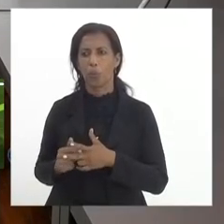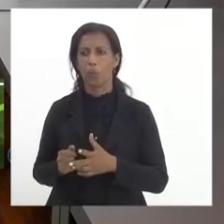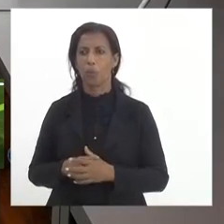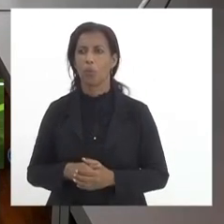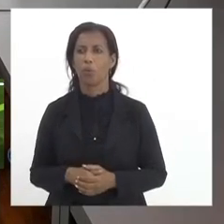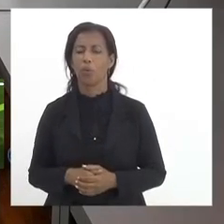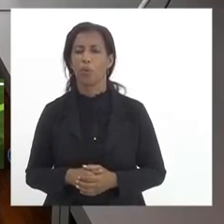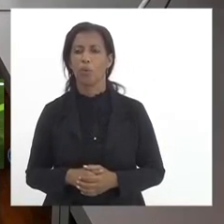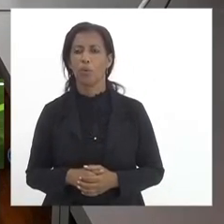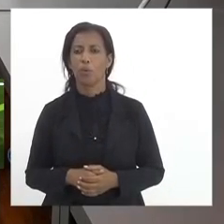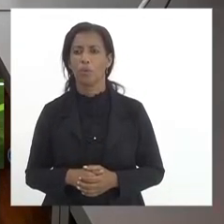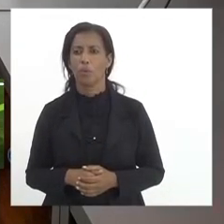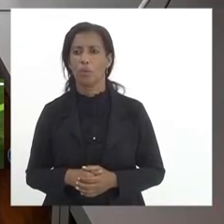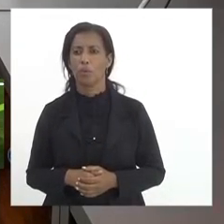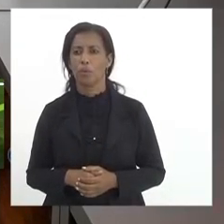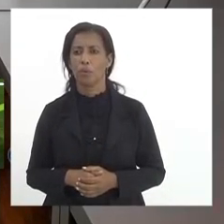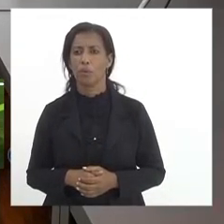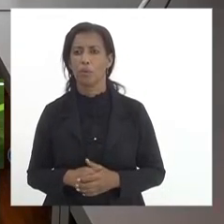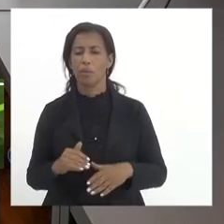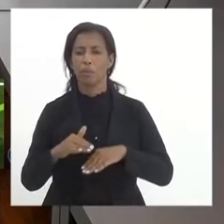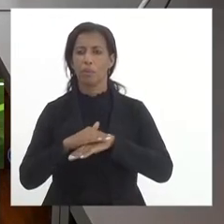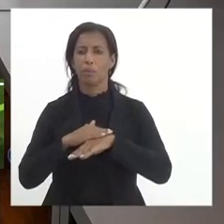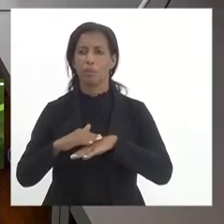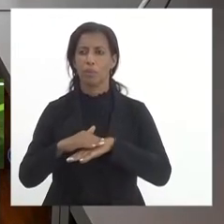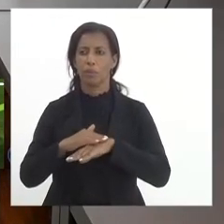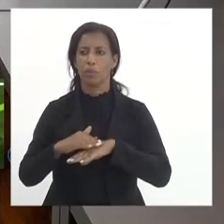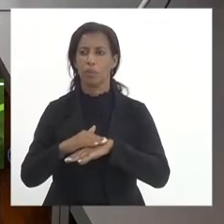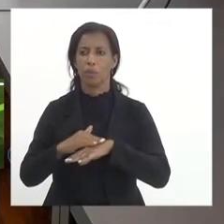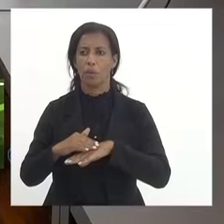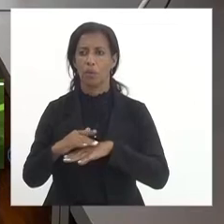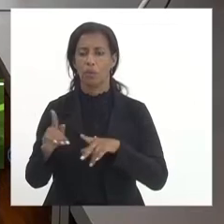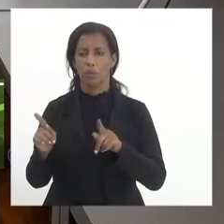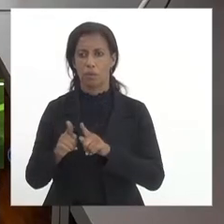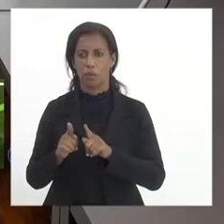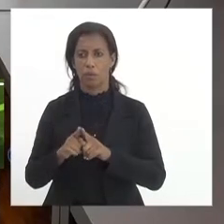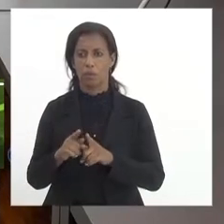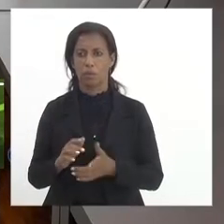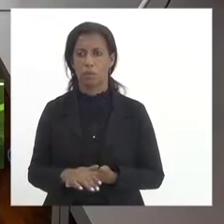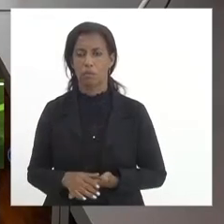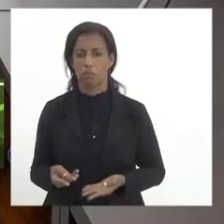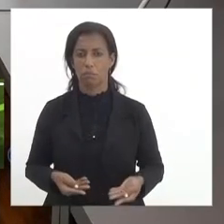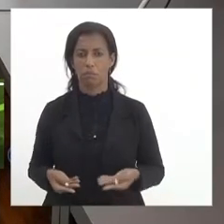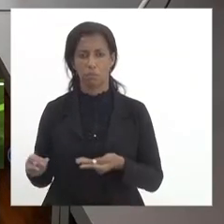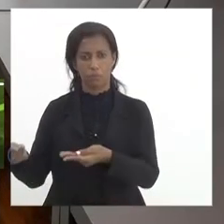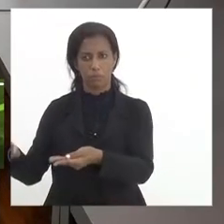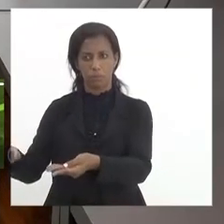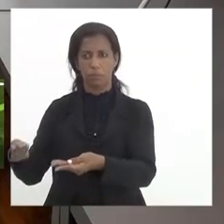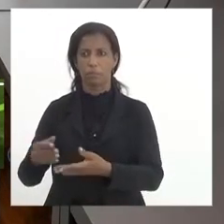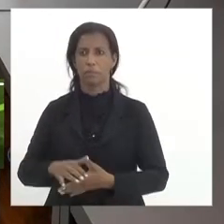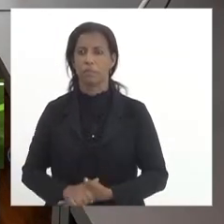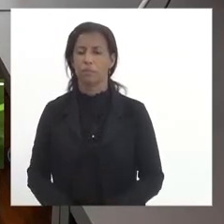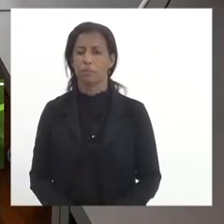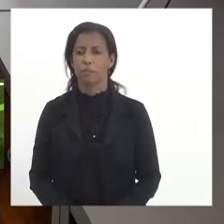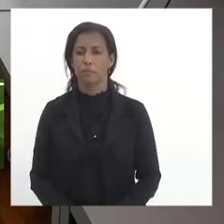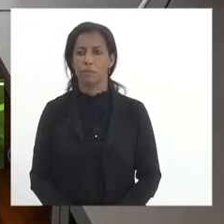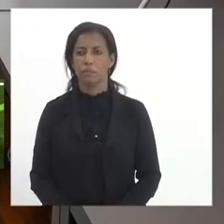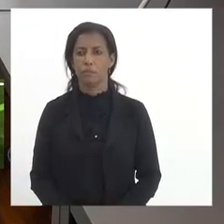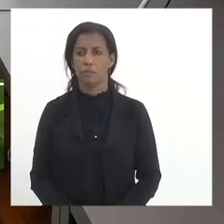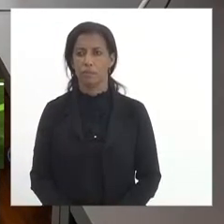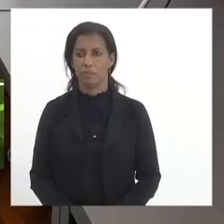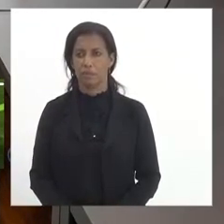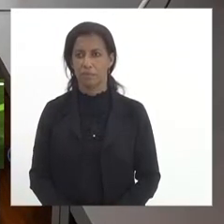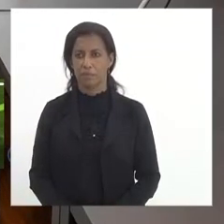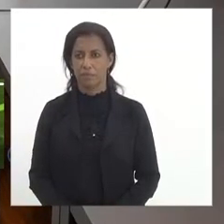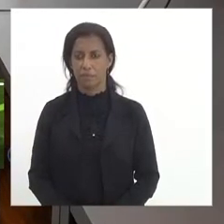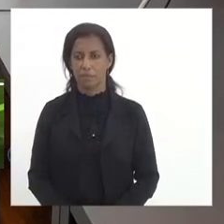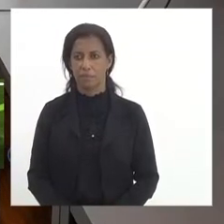Tá. A Milena ia conversar lá com a Casa Civil. Tá. Você quer deixar comigo? Exato, porque